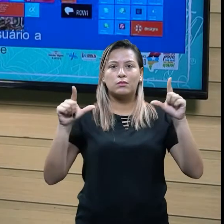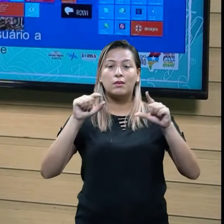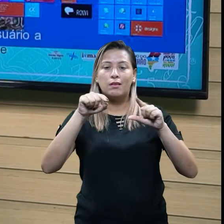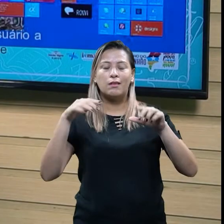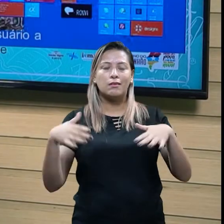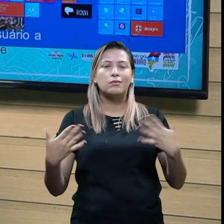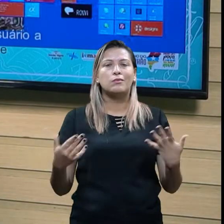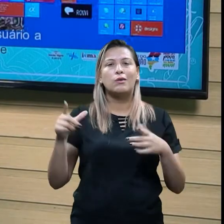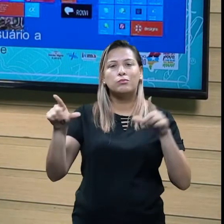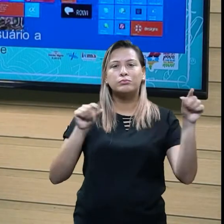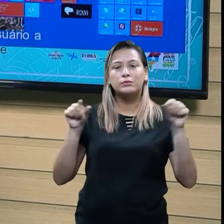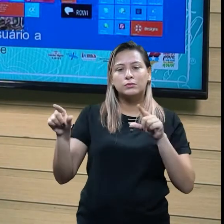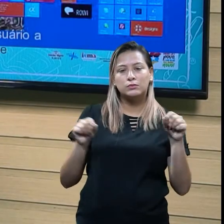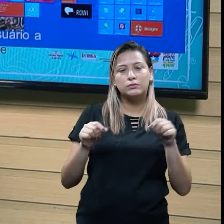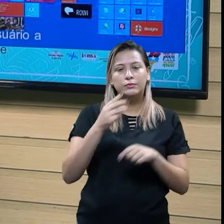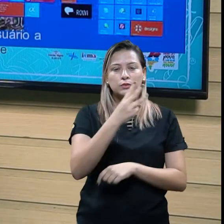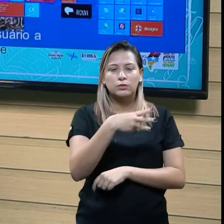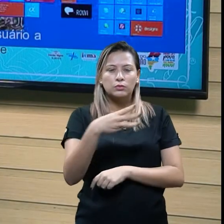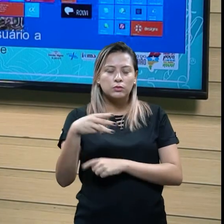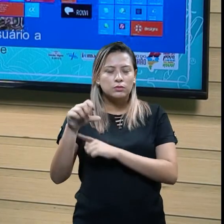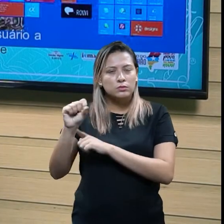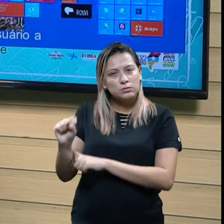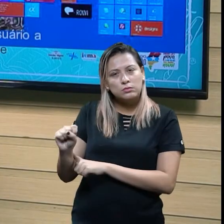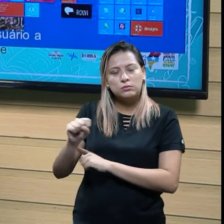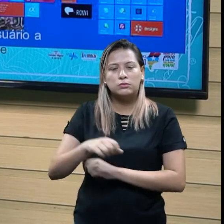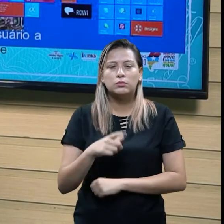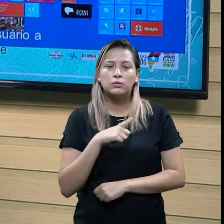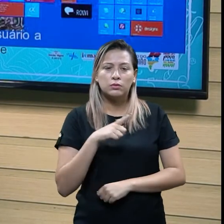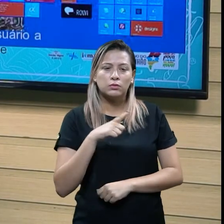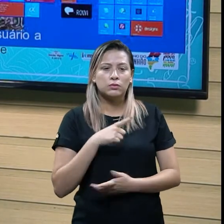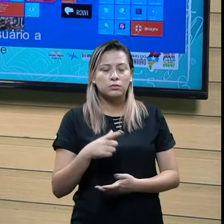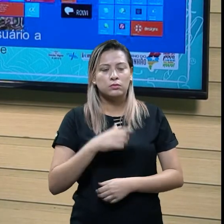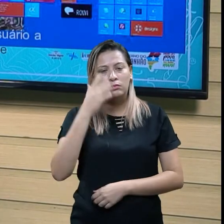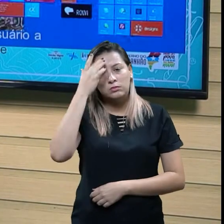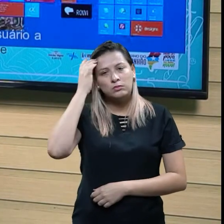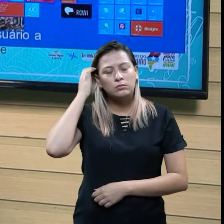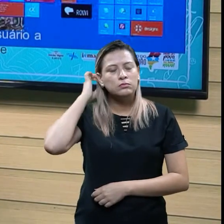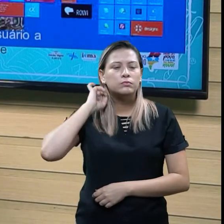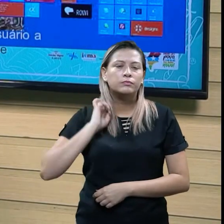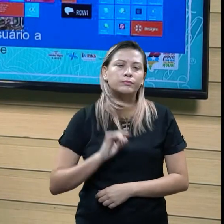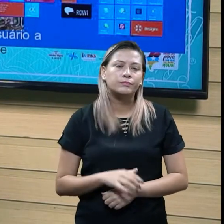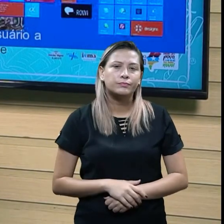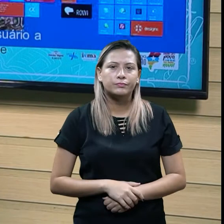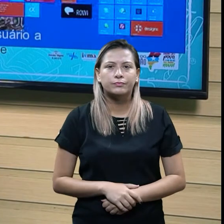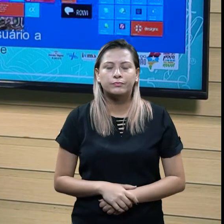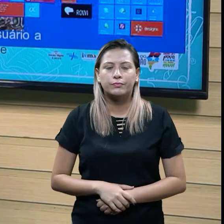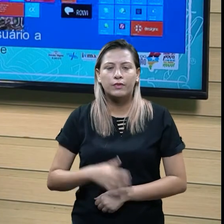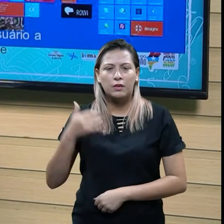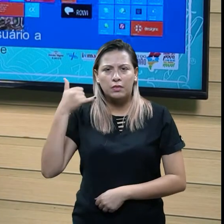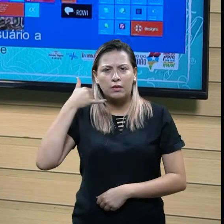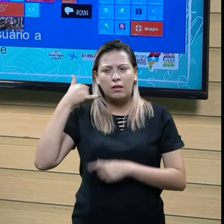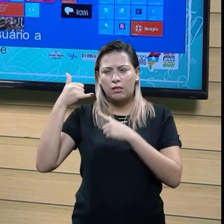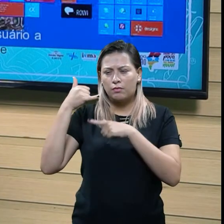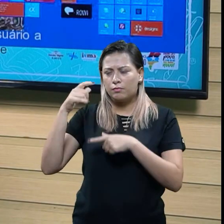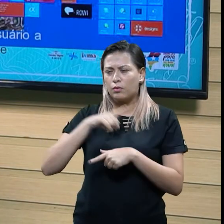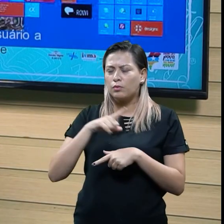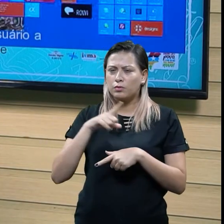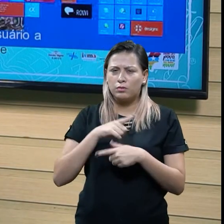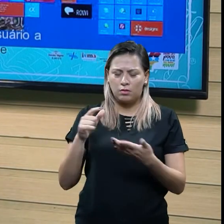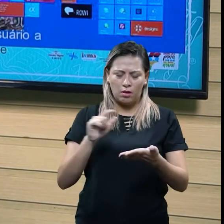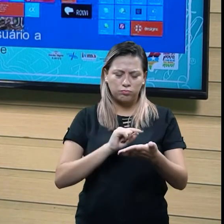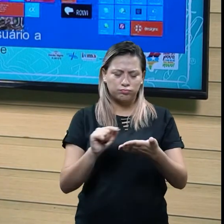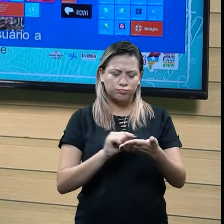Nesse Windows 8, tá, já havia esses smartphones em que a pessoa, né, tinha vários aplicativos